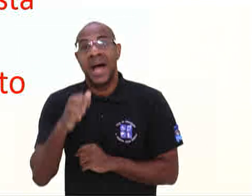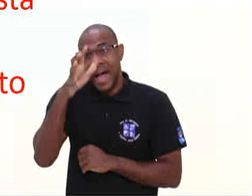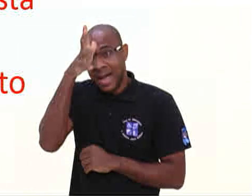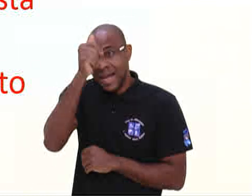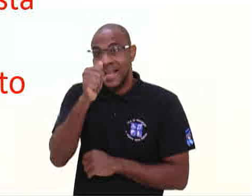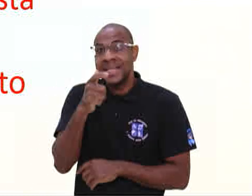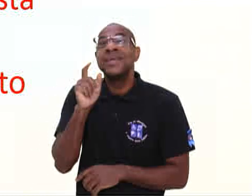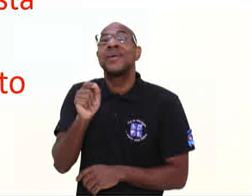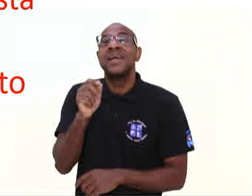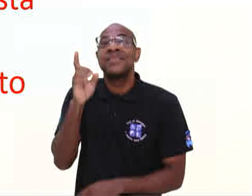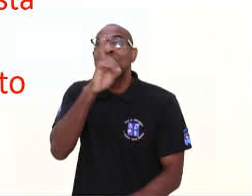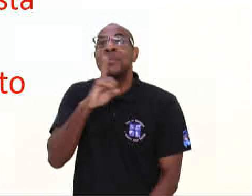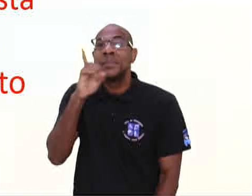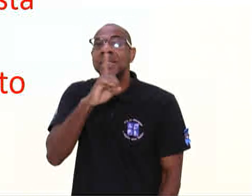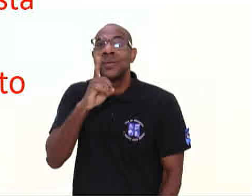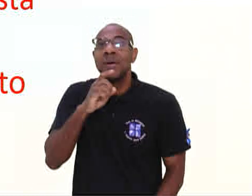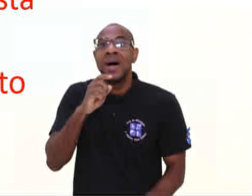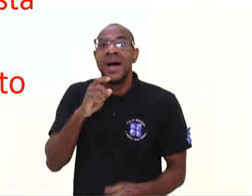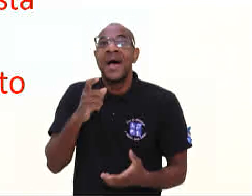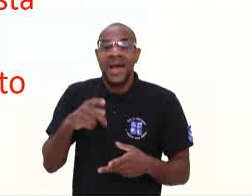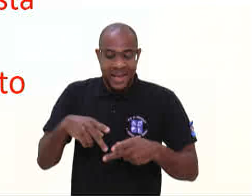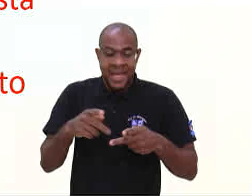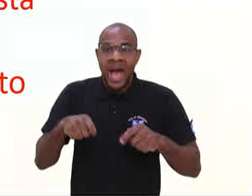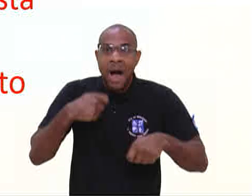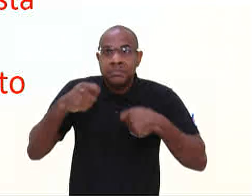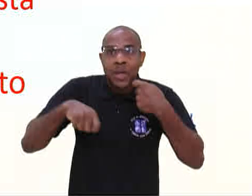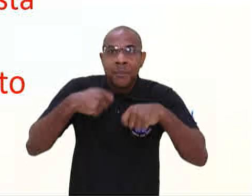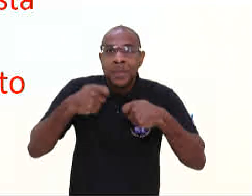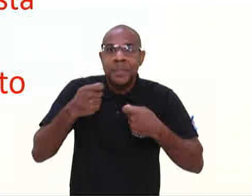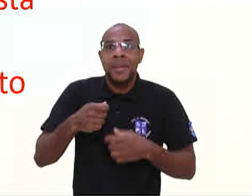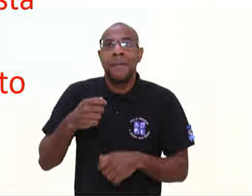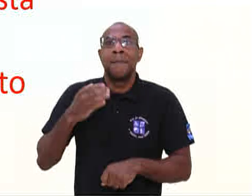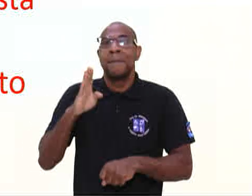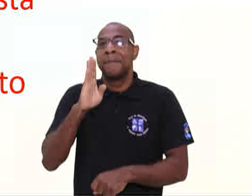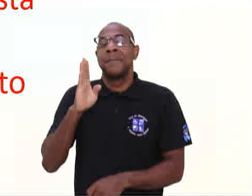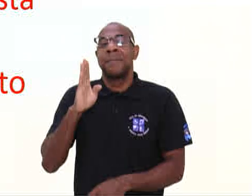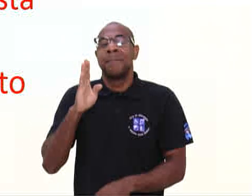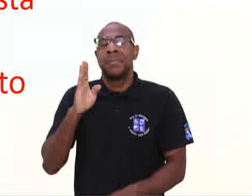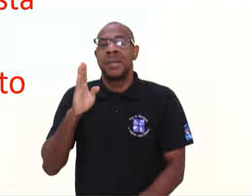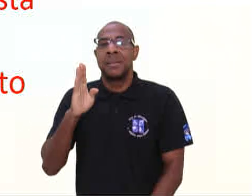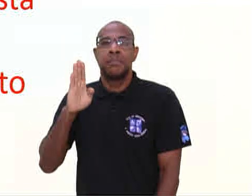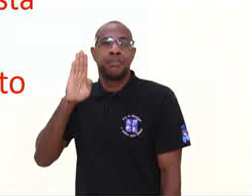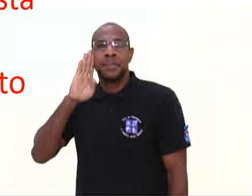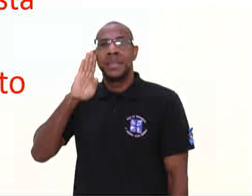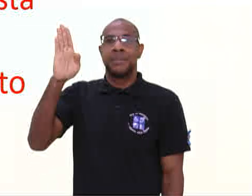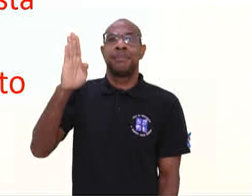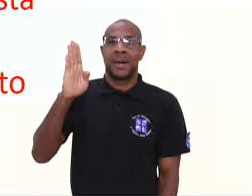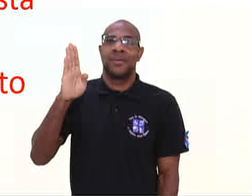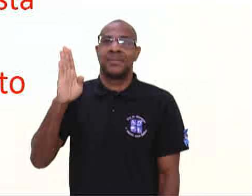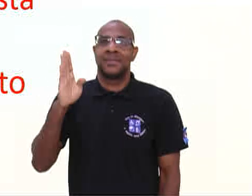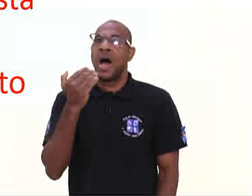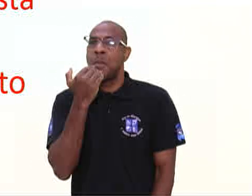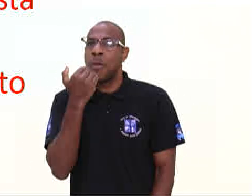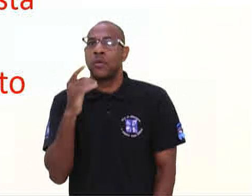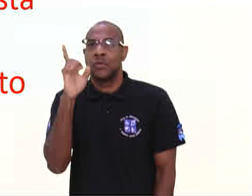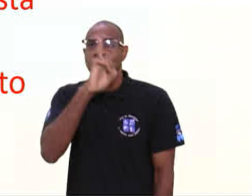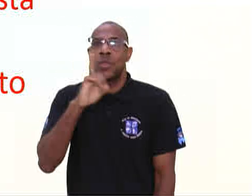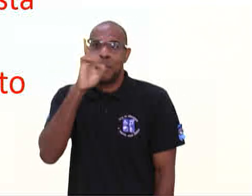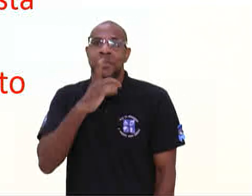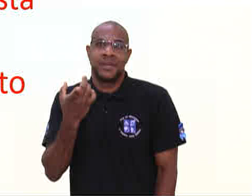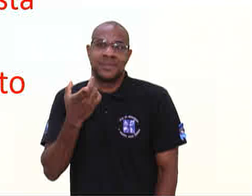domingo é o prato principal do almoço em família. E a indicação das horas, precedida da conjunção causal,